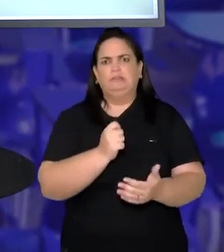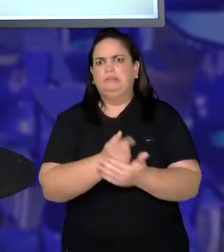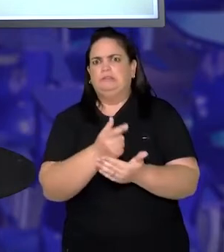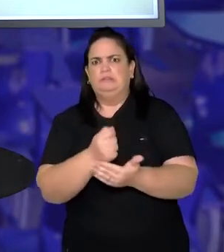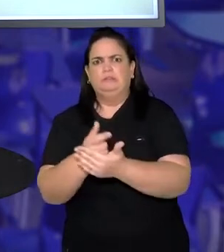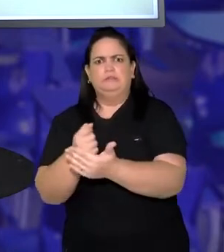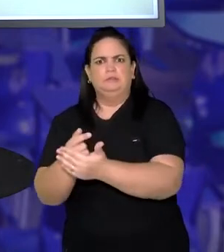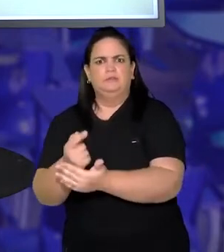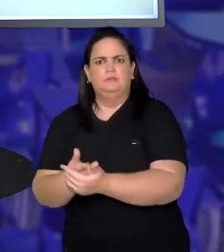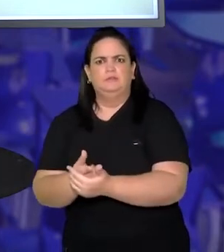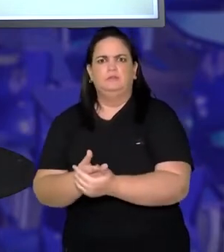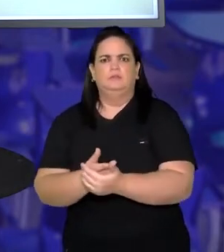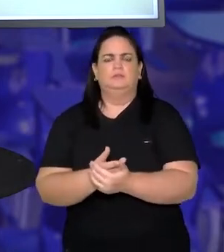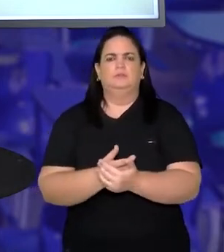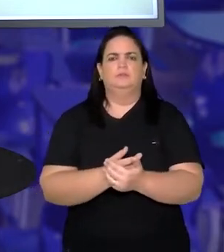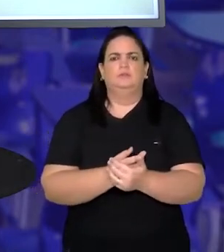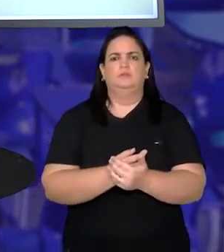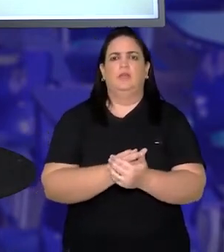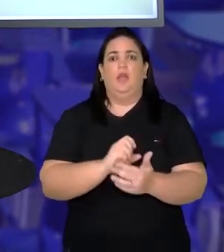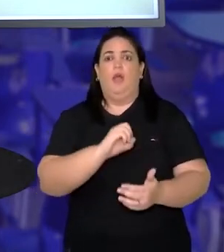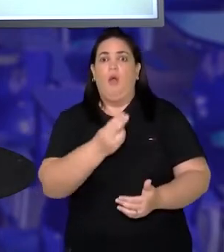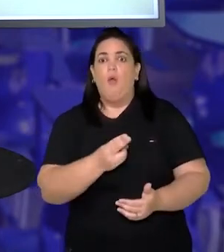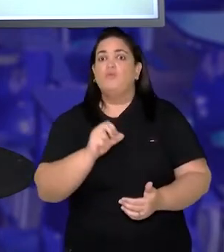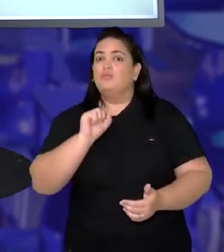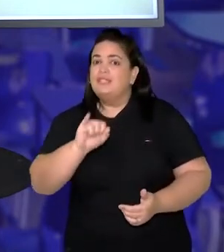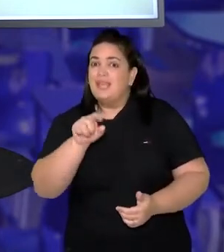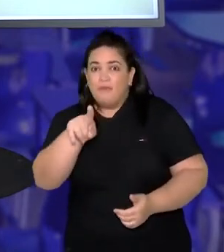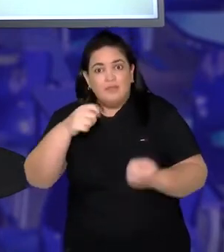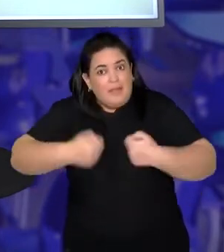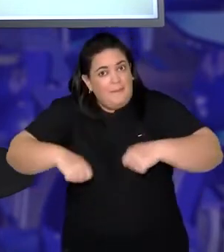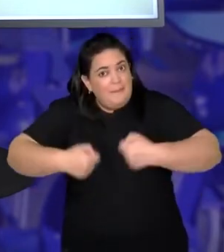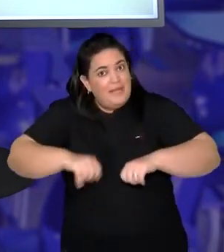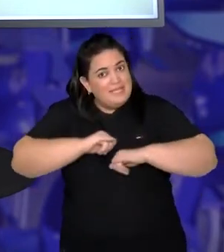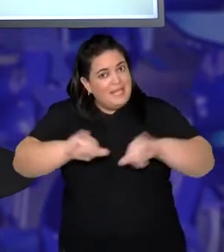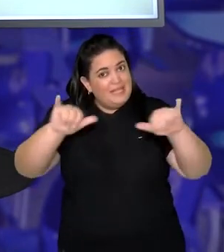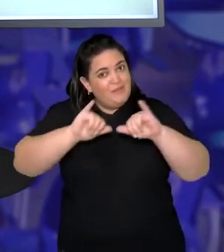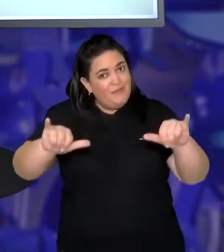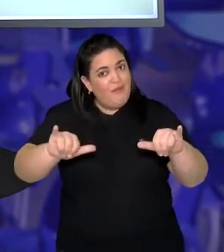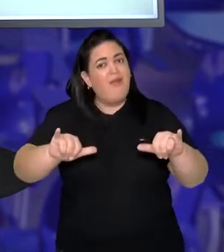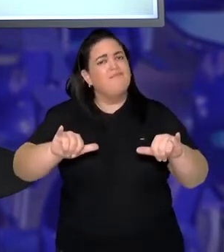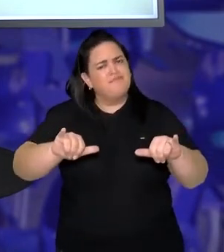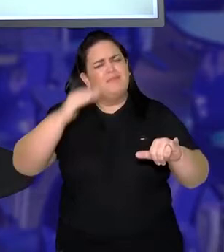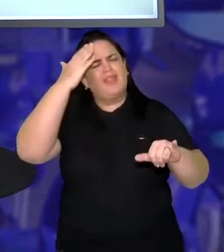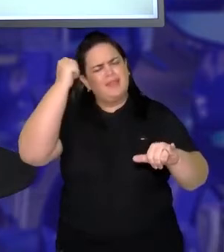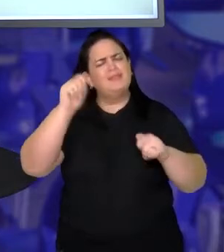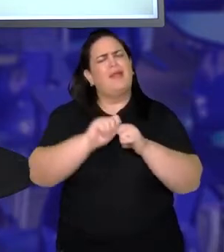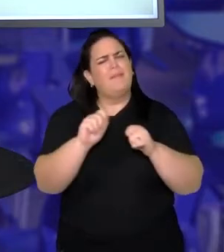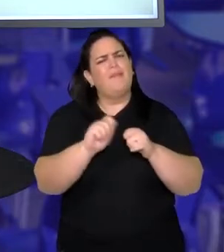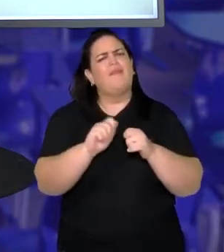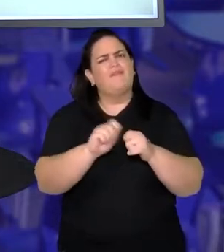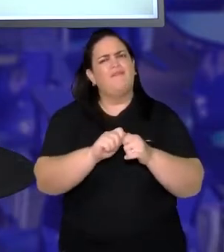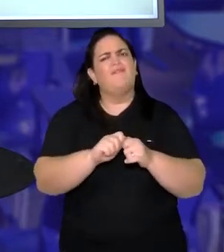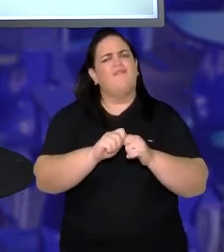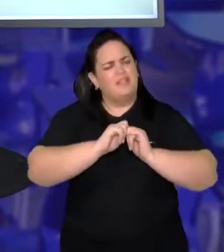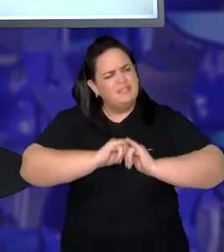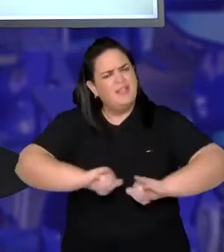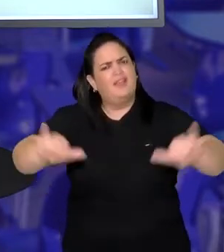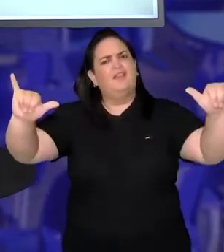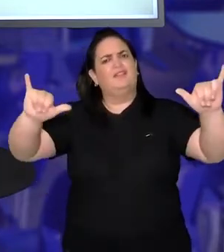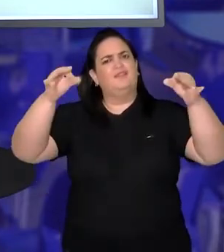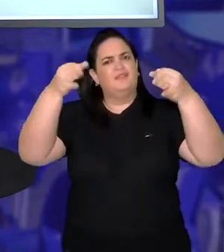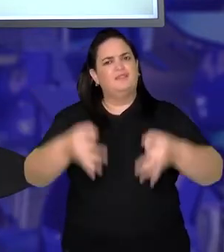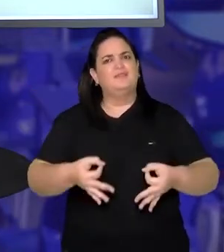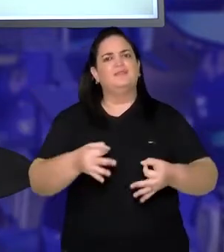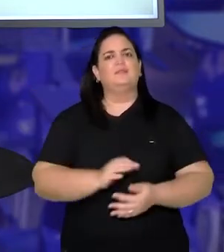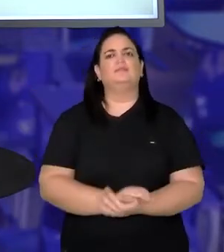tão vulnerável a essas campanhas, como também na necessidade de divulgar algo, você já ter a técnica necessária para poder fazer com